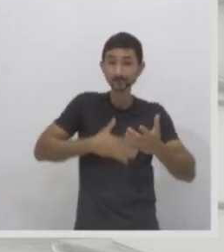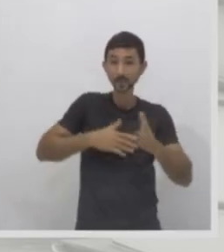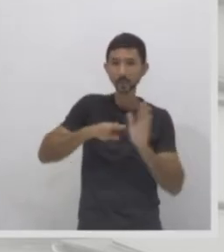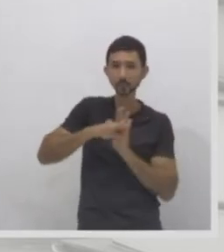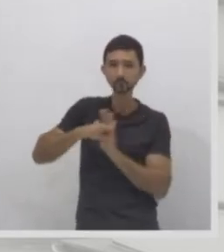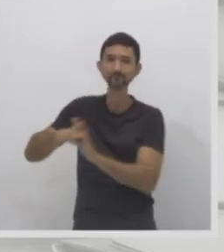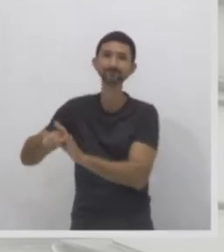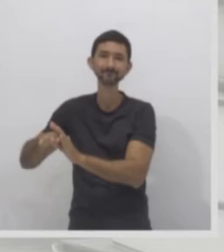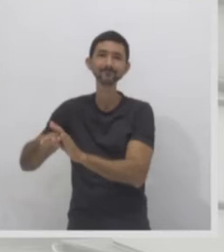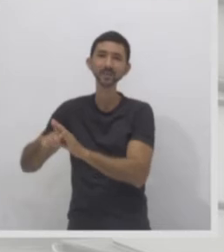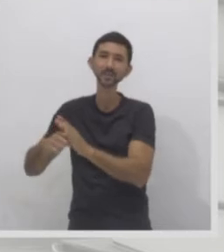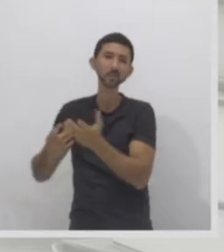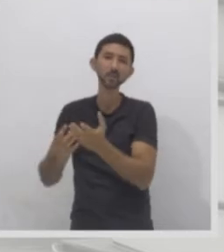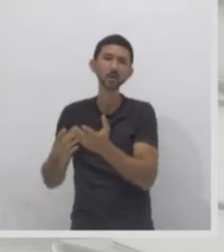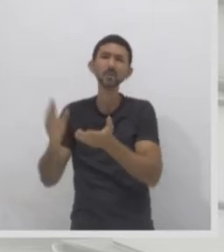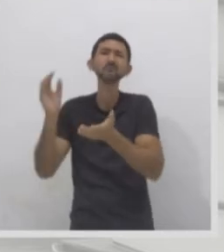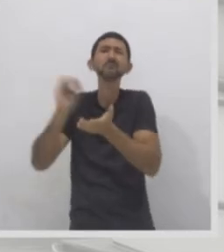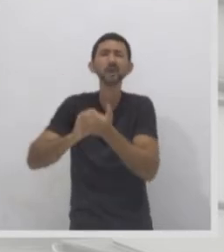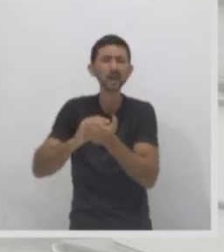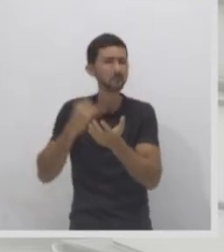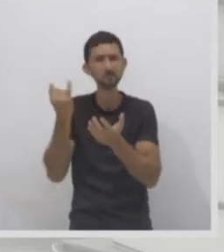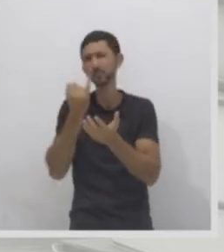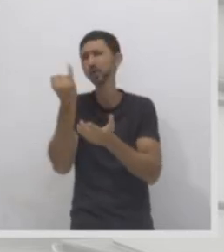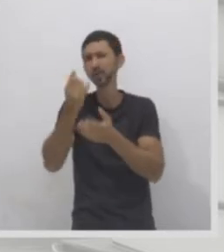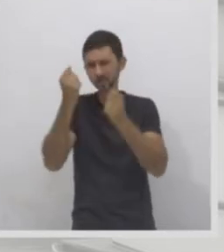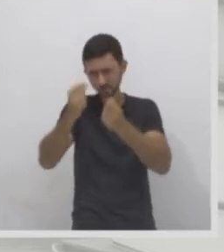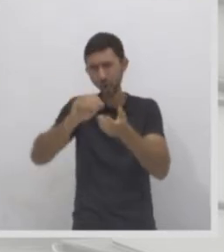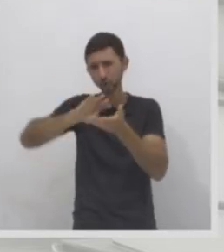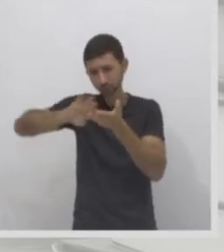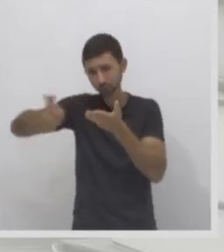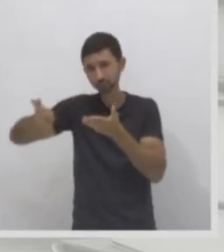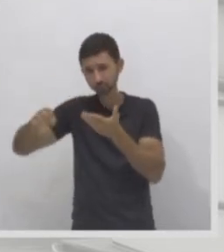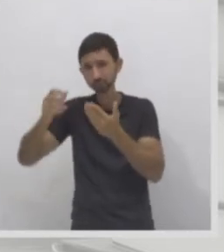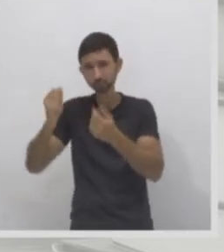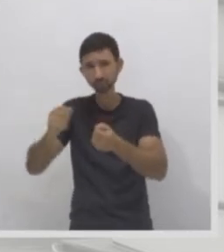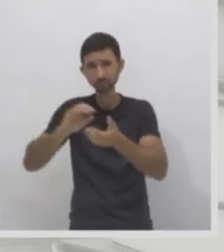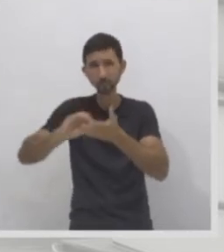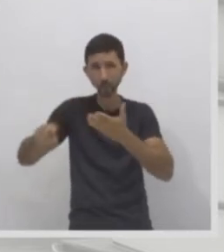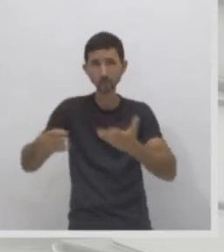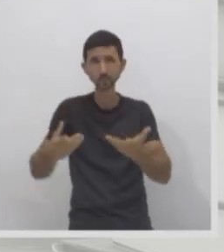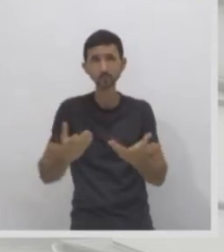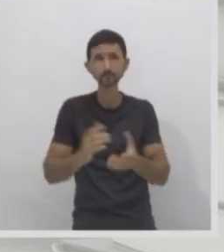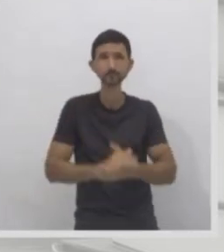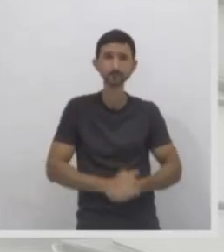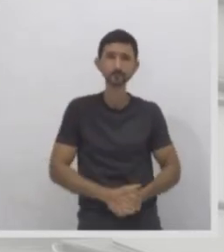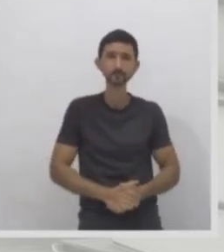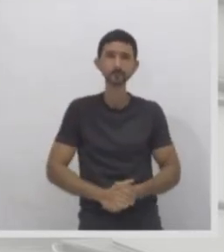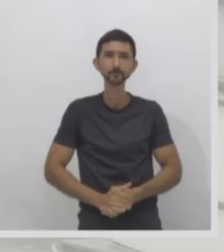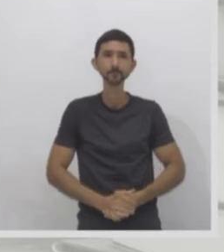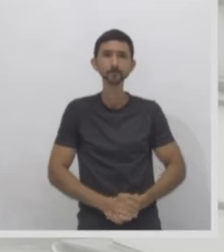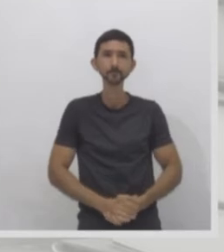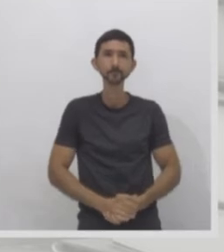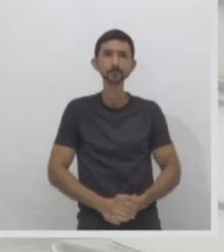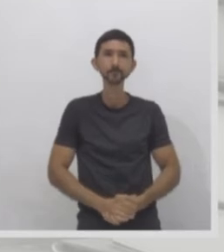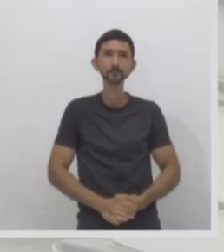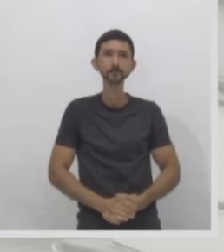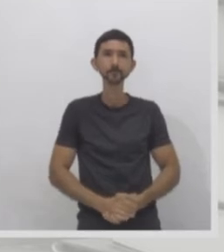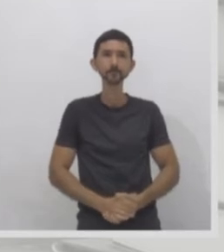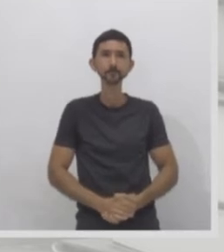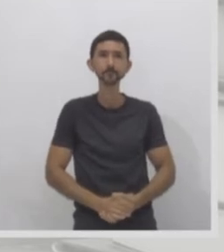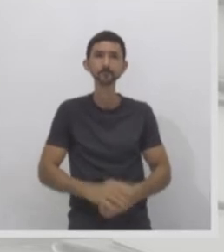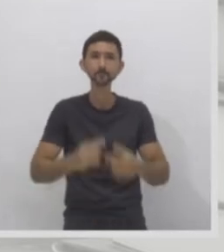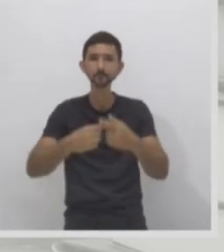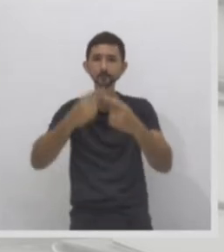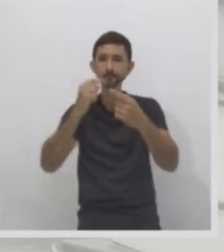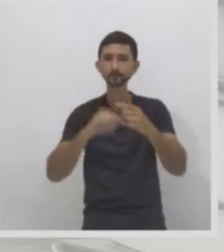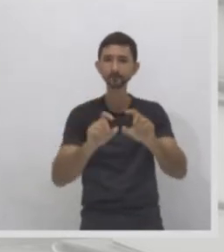são modificadores desses termos que você está vendo aparecer agora aí para você. E nessa